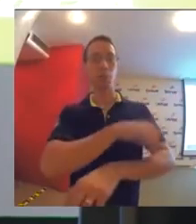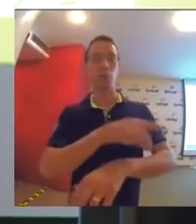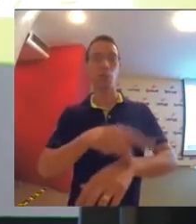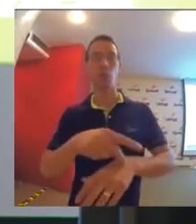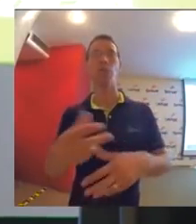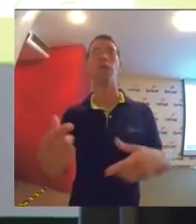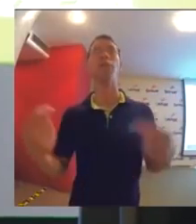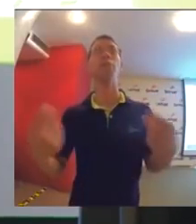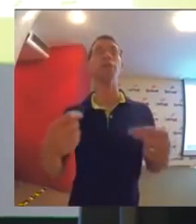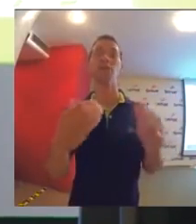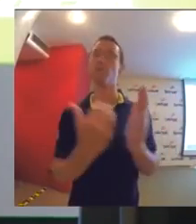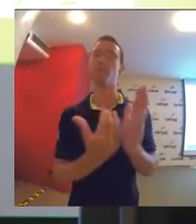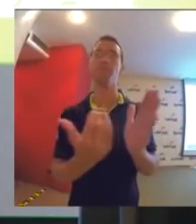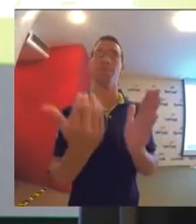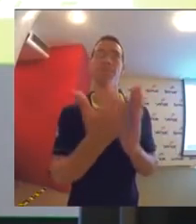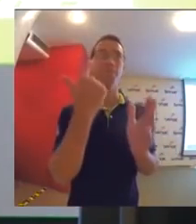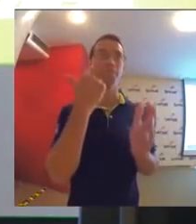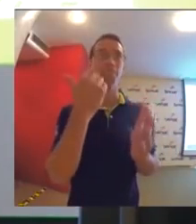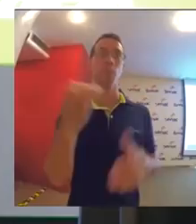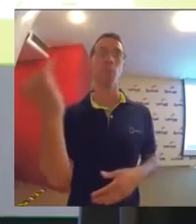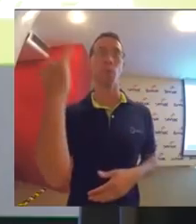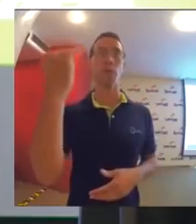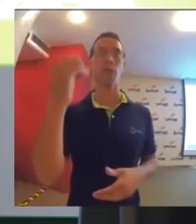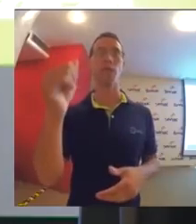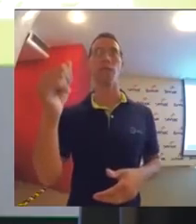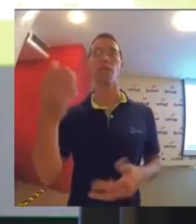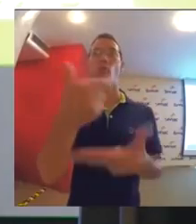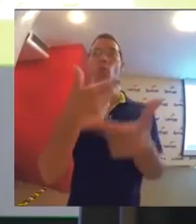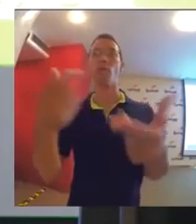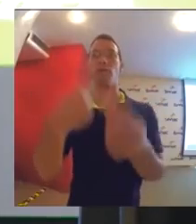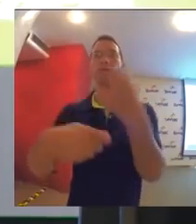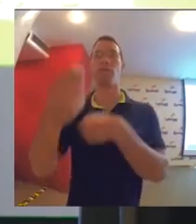devem sobrepor-se aos de natureza administrativa.